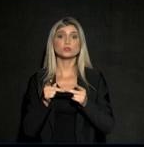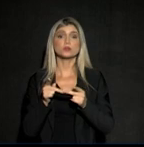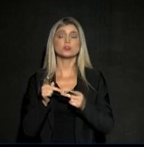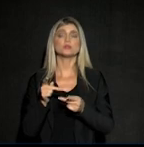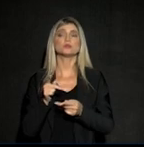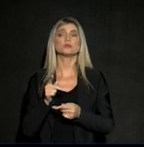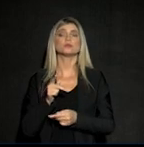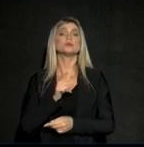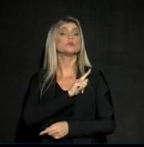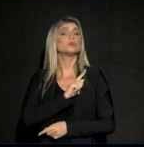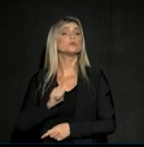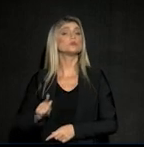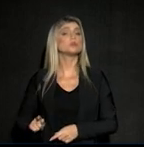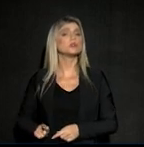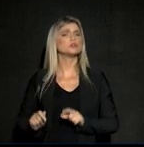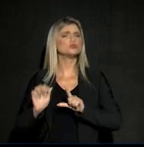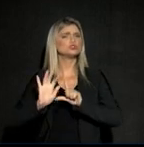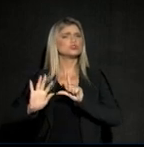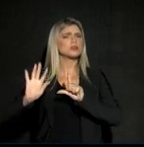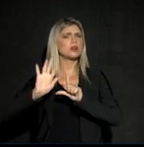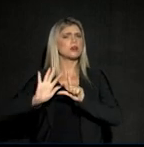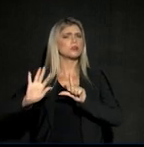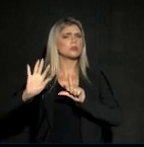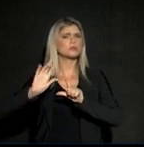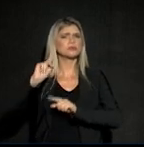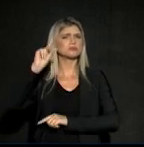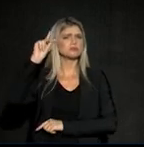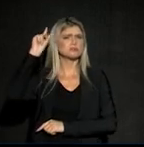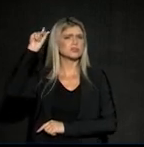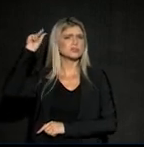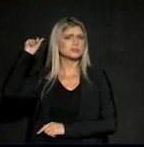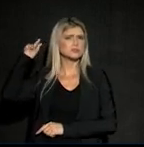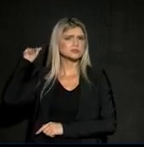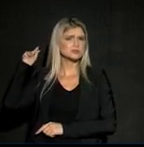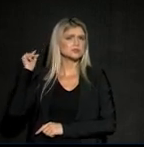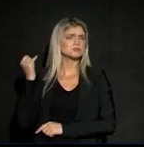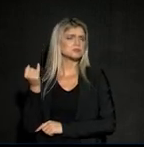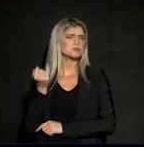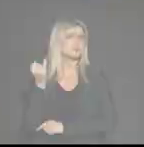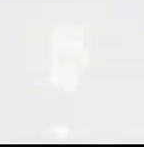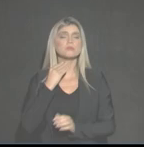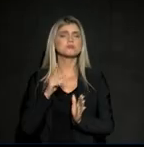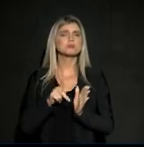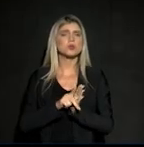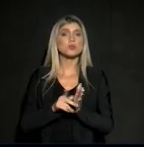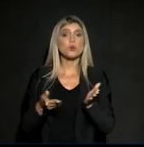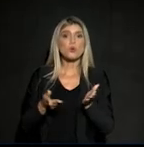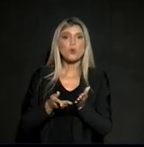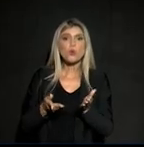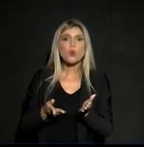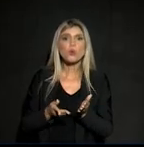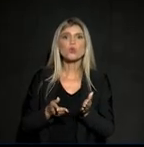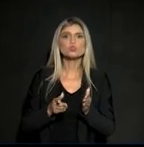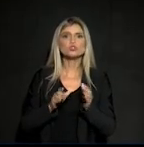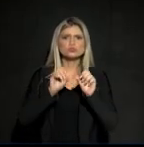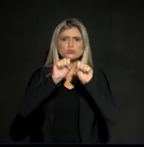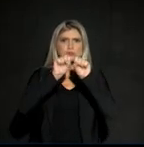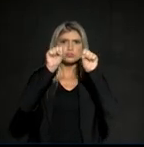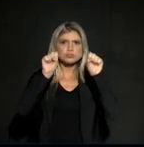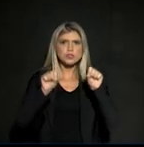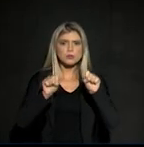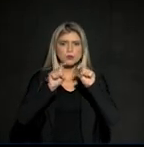e aí é é isso isso estava no era um pilar muito relevante do plano que tem mais de 130